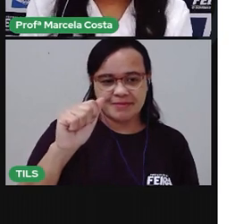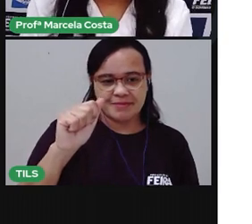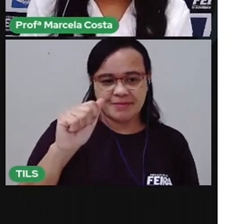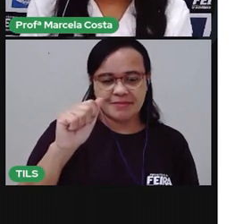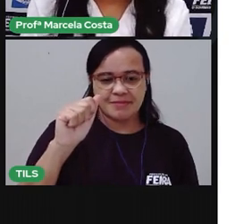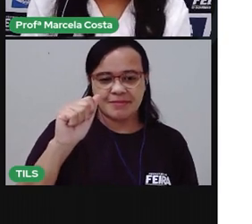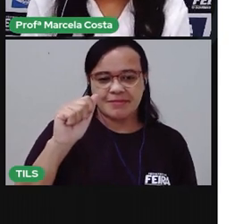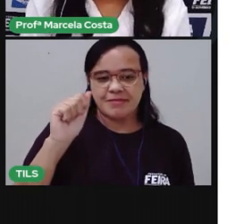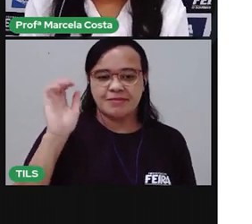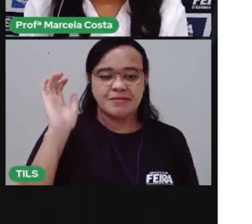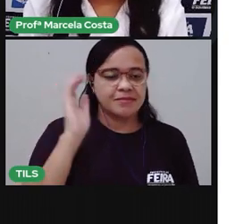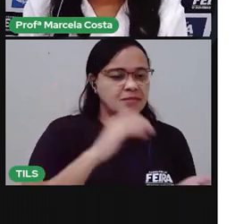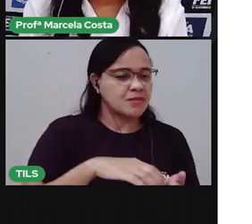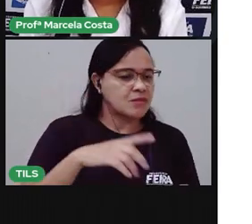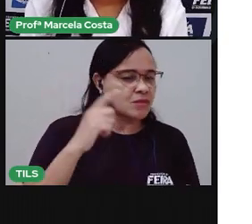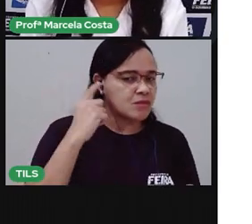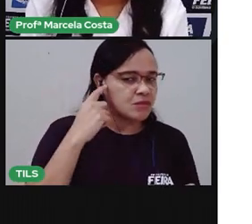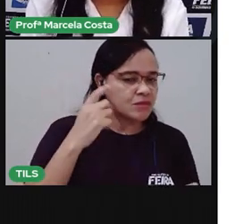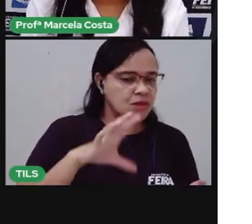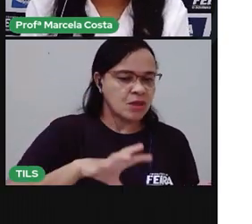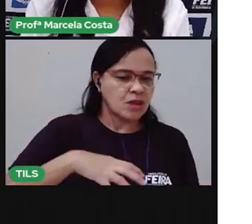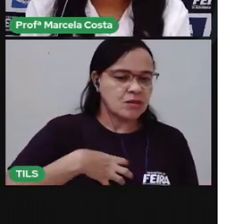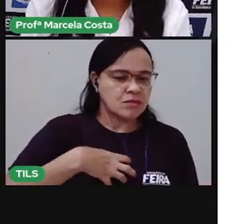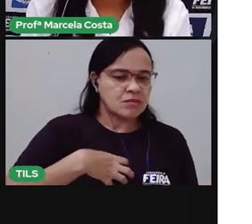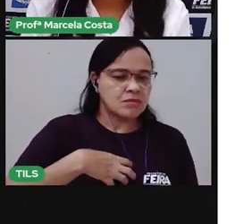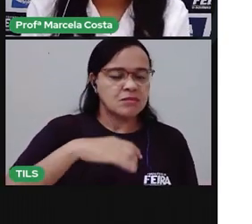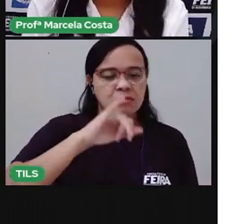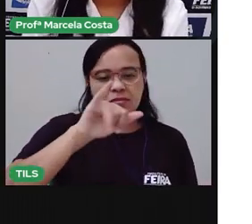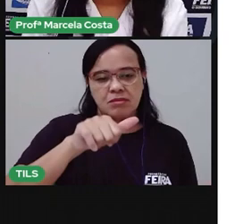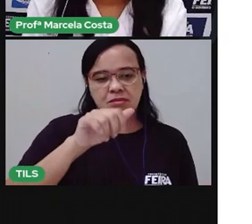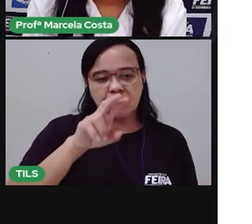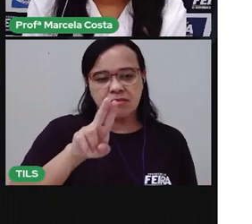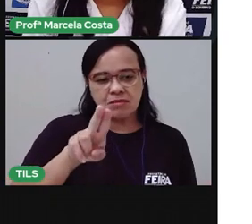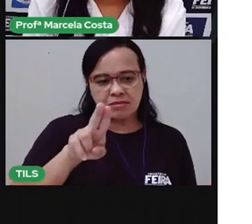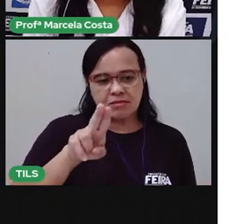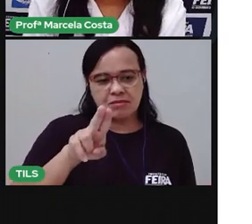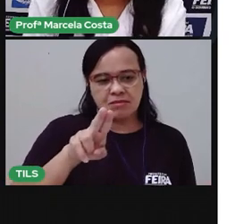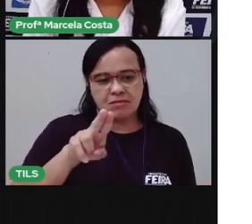termina com qual som o caju